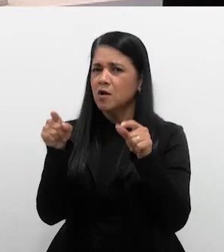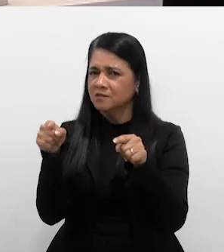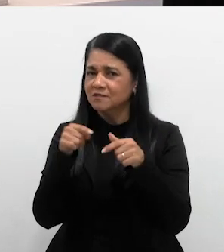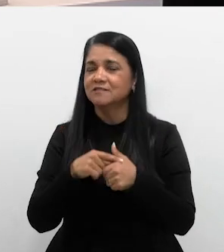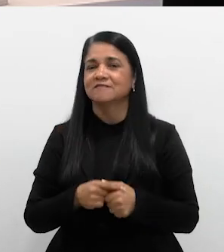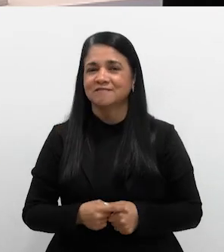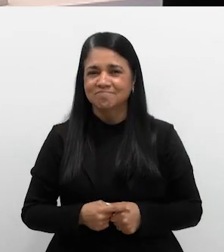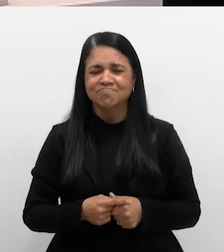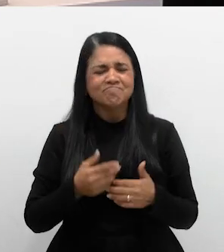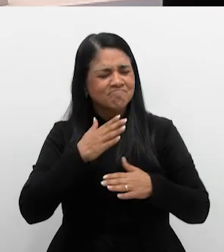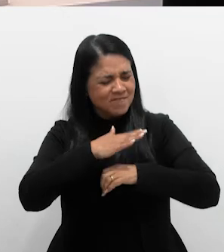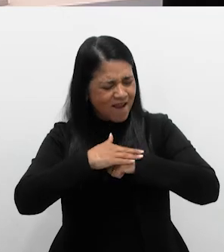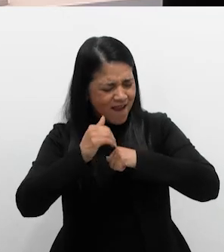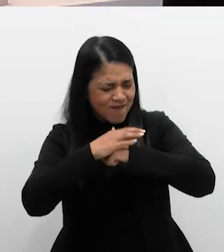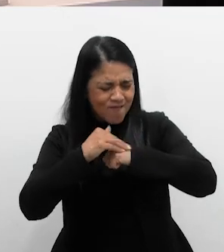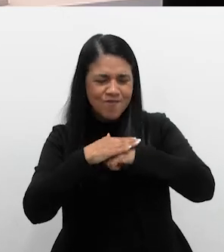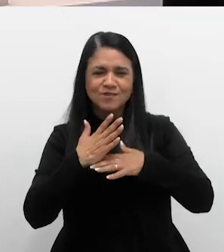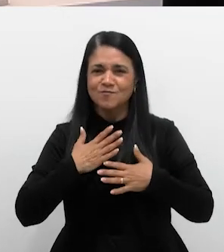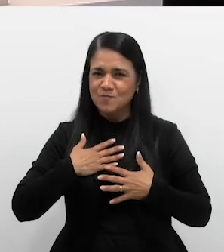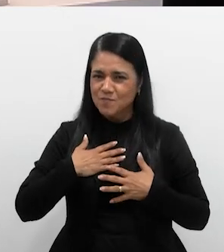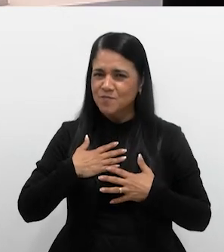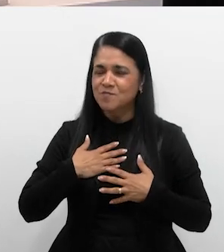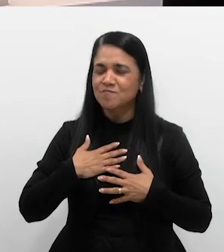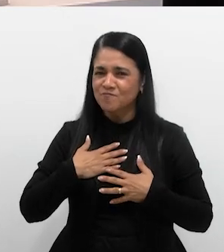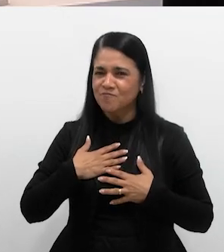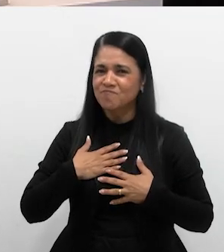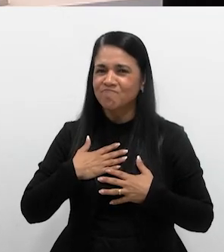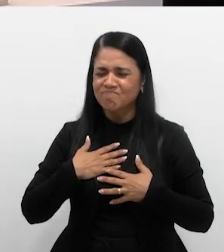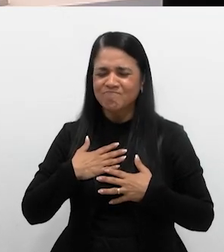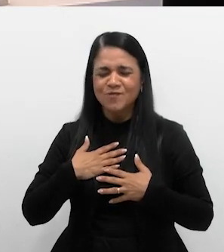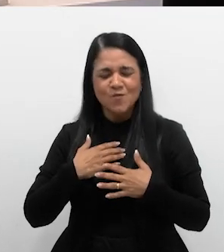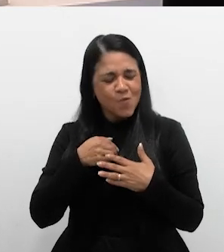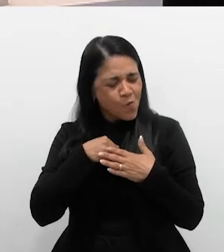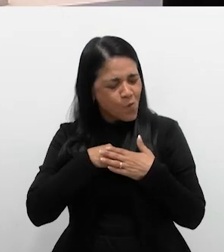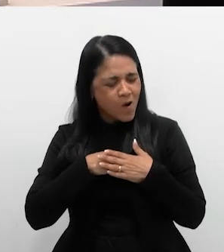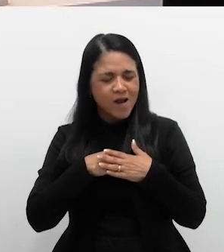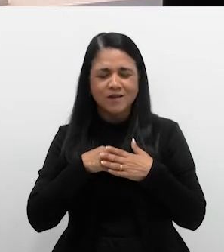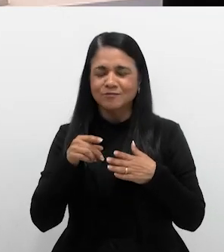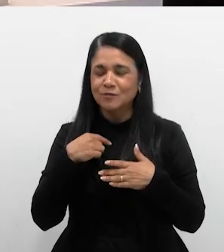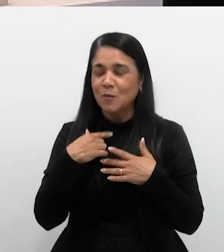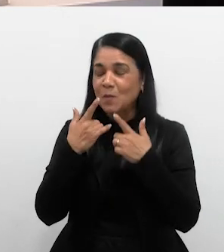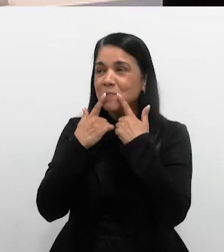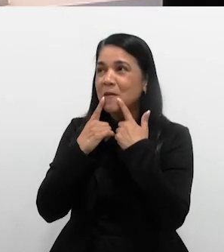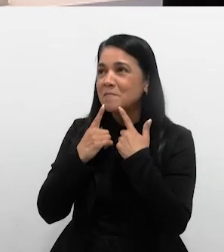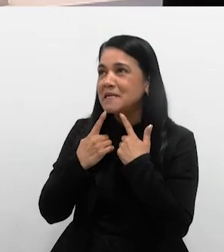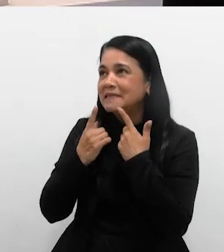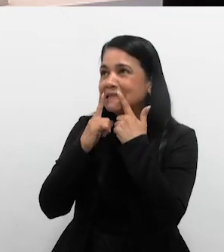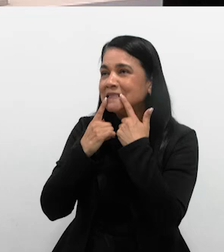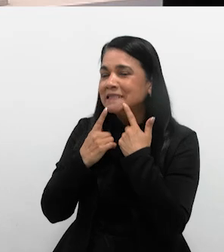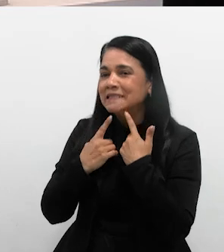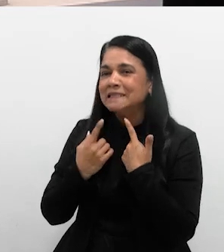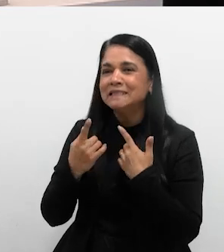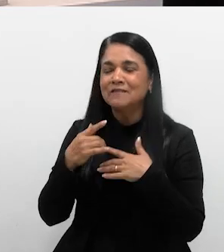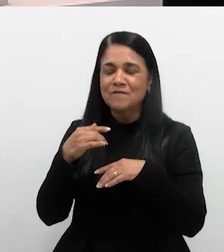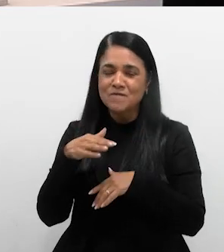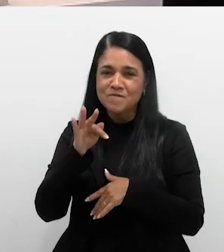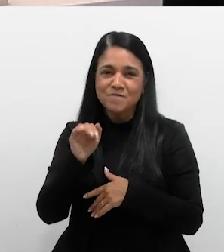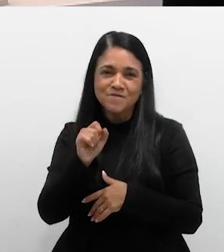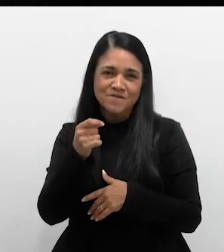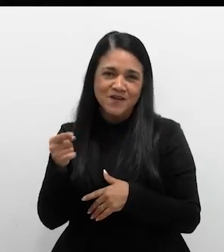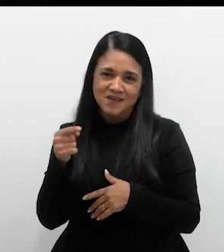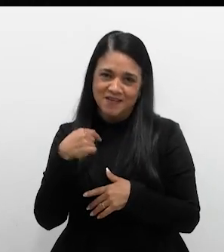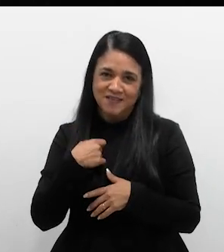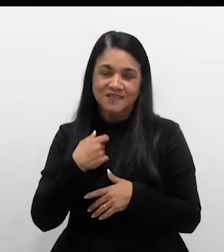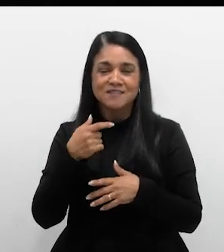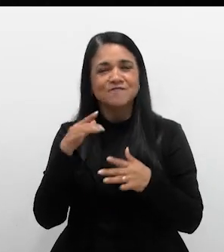né? Foi muito carinhosa comigo, eu guardo esse dia com muito carinho, com muito afeto. Eu ali que nem um menino babão, que nem um